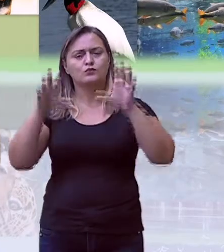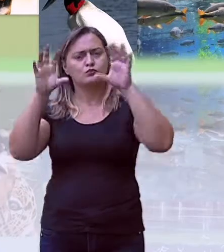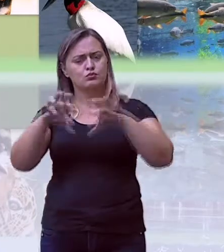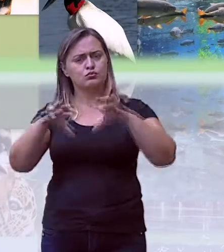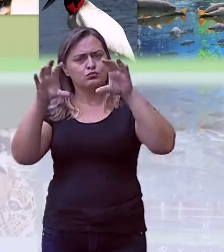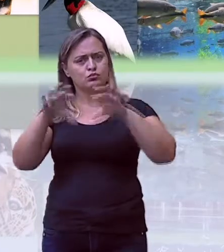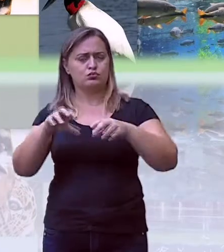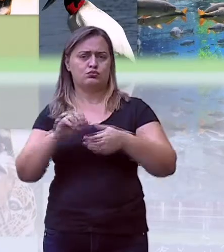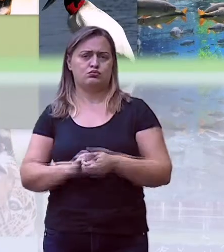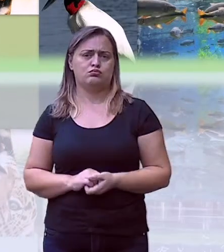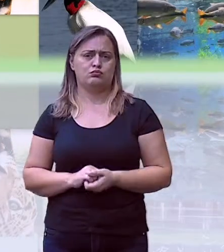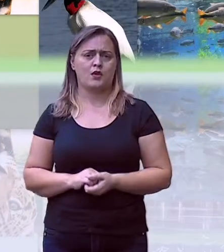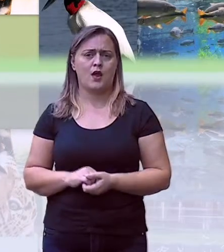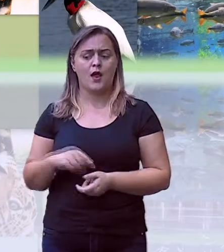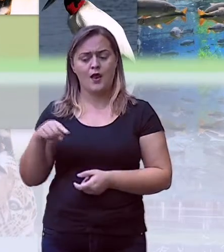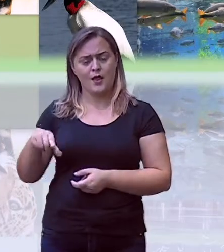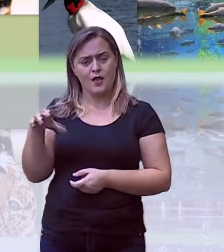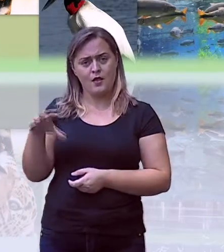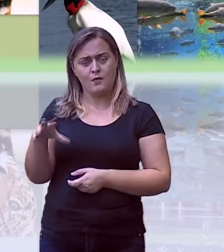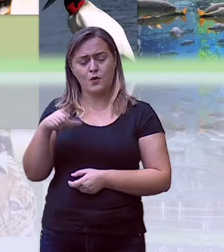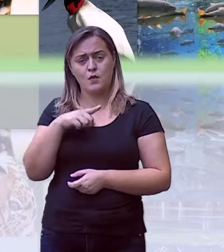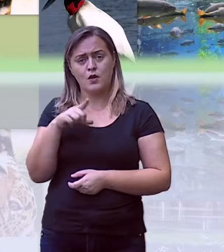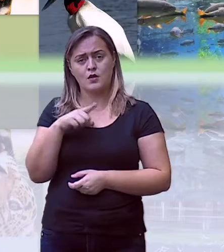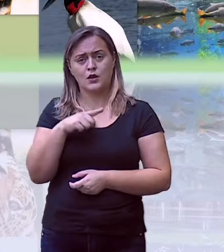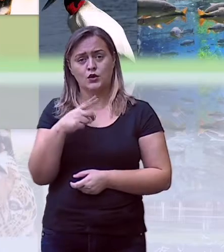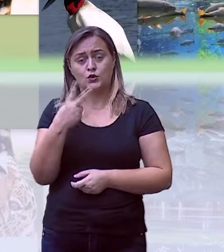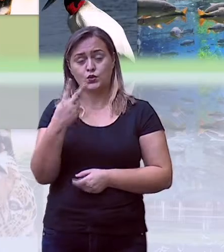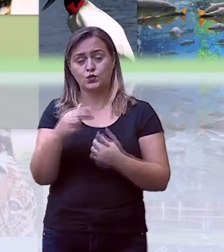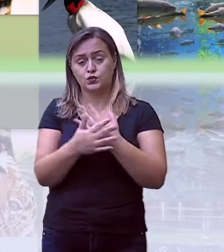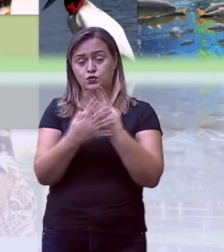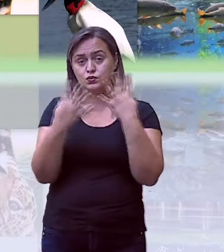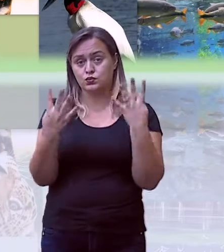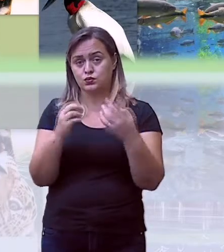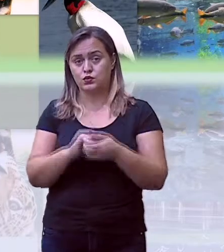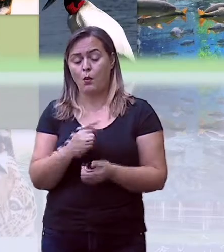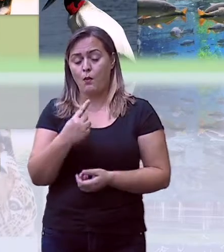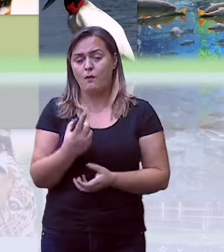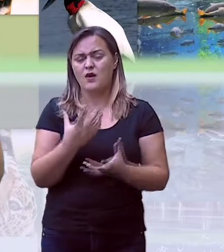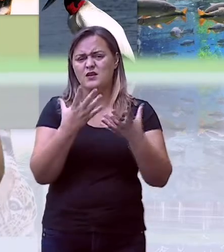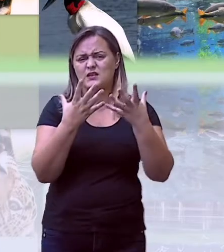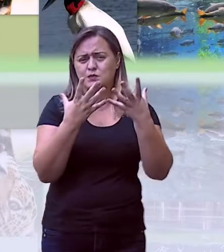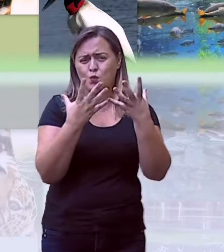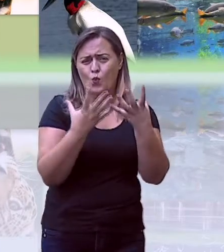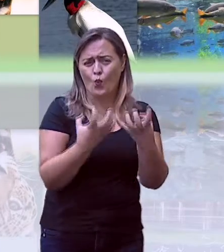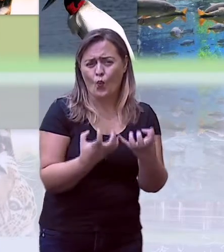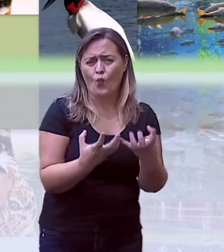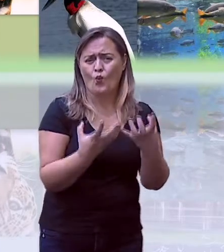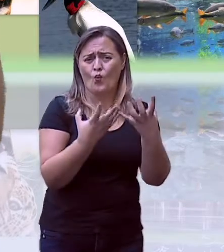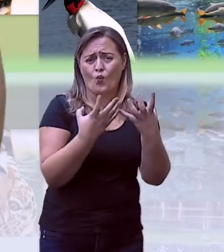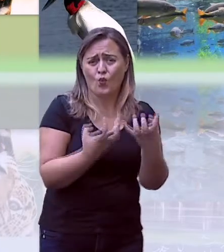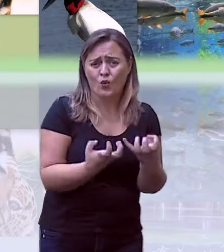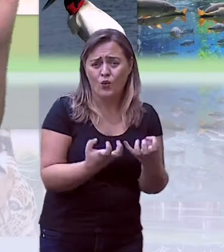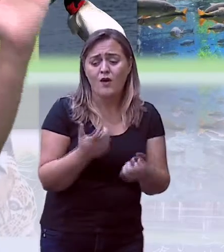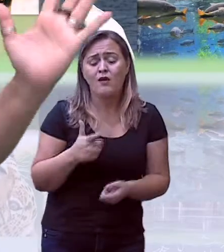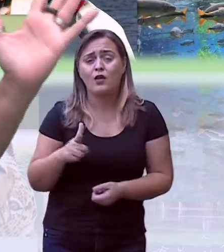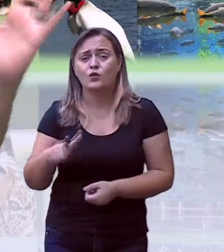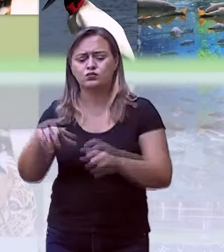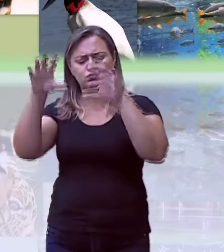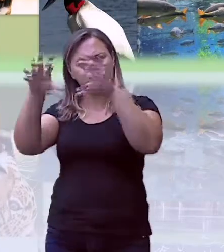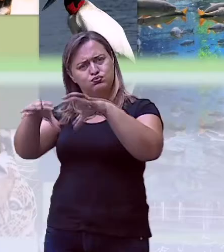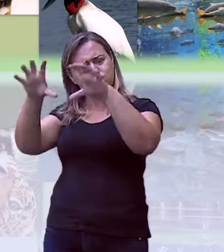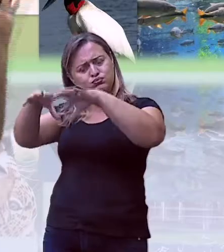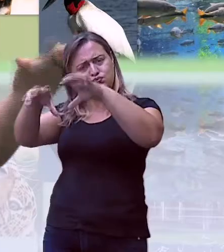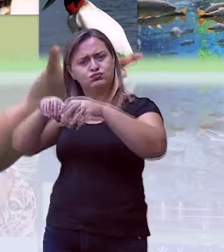duas estações, uma seca e outra com muita chuva. Então nós temos dois